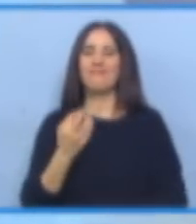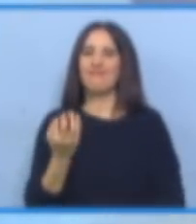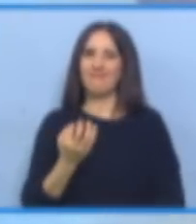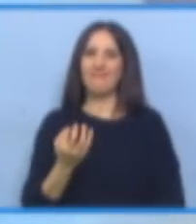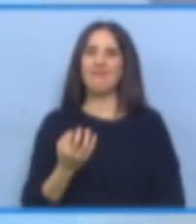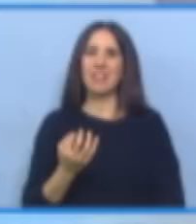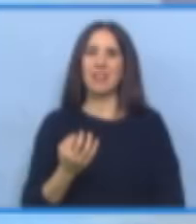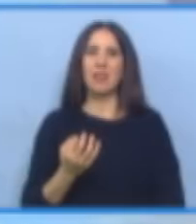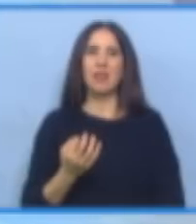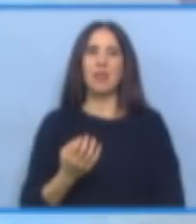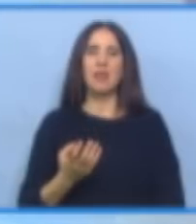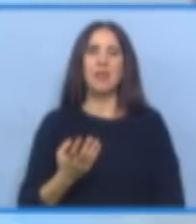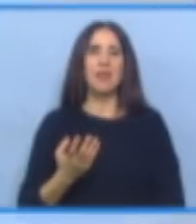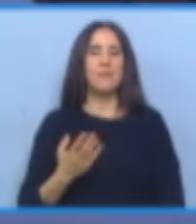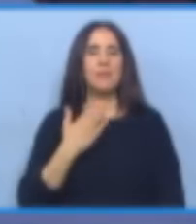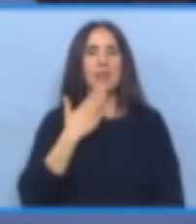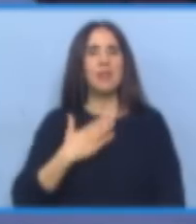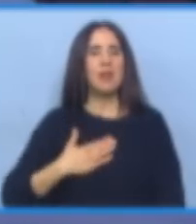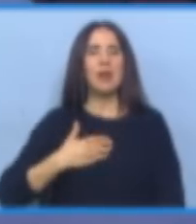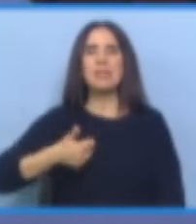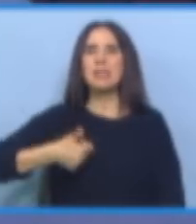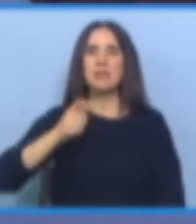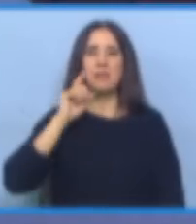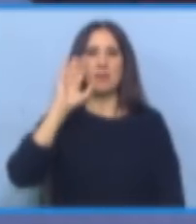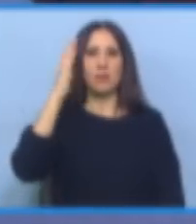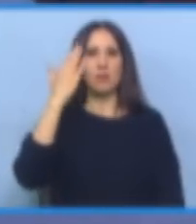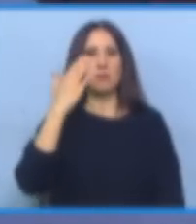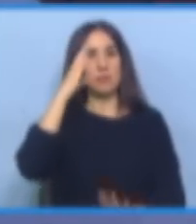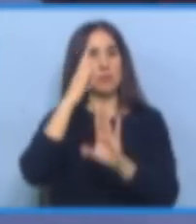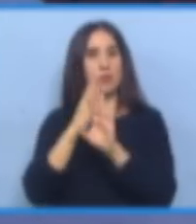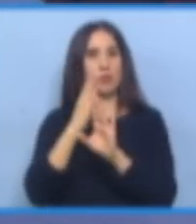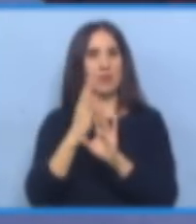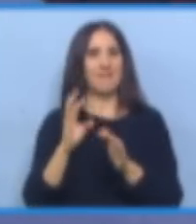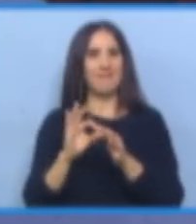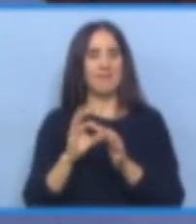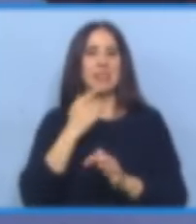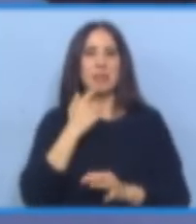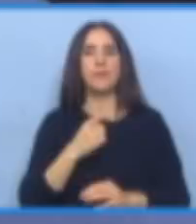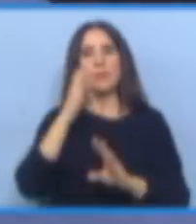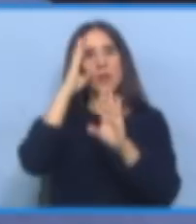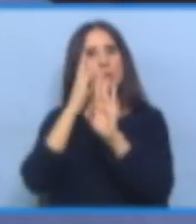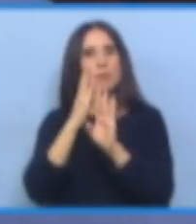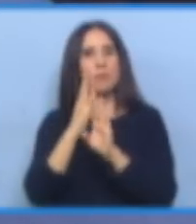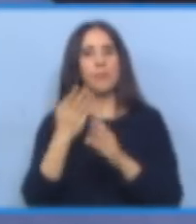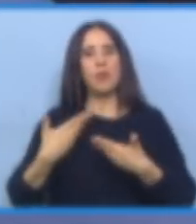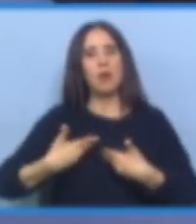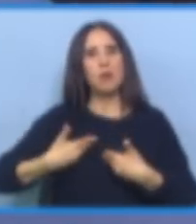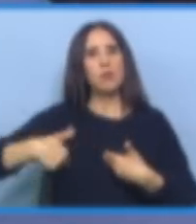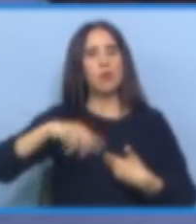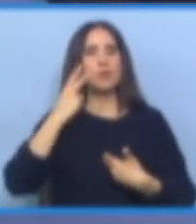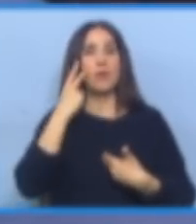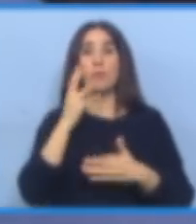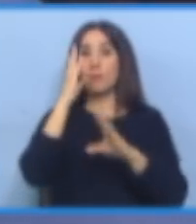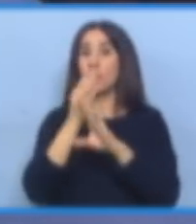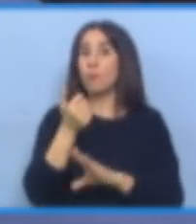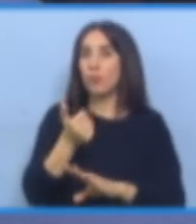assim, uma máxima válida para a psicologia. Isto é, a psicologia ajuda-nos a viver, a boa